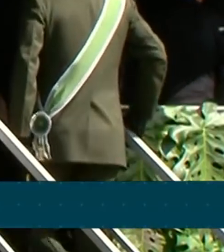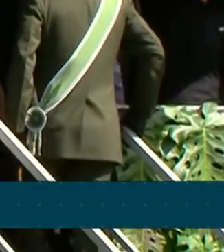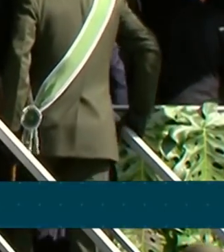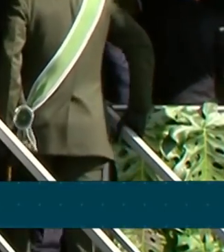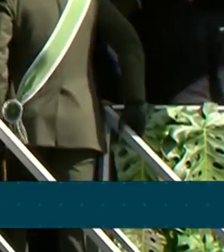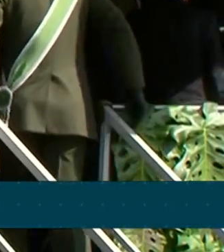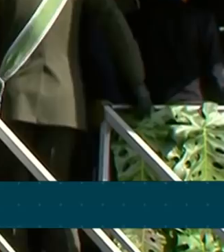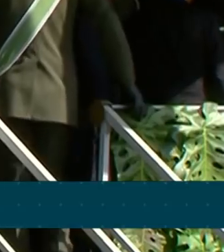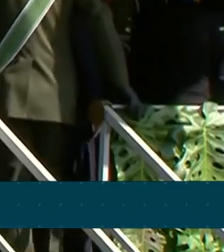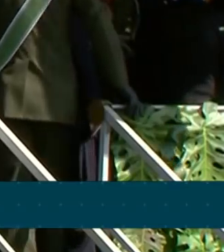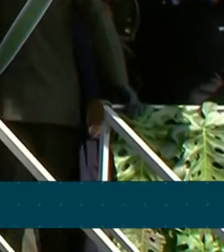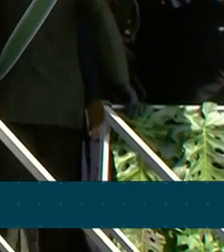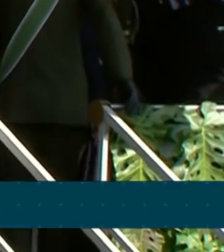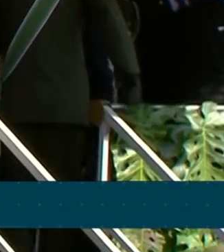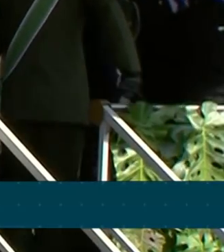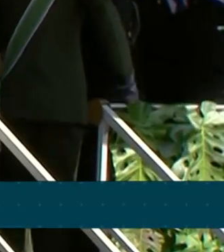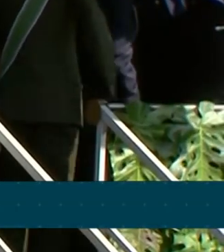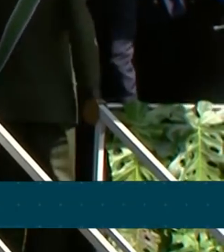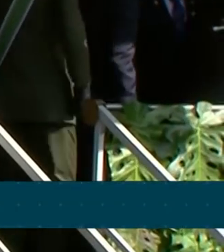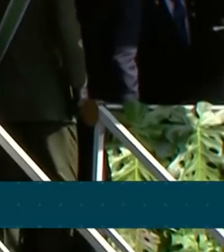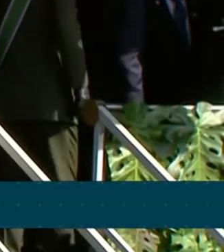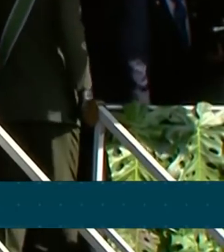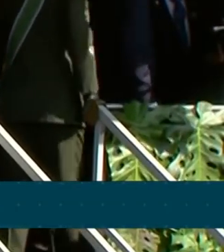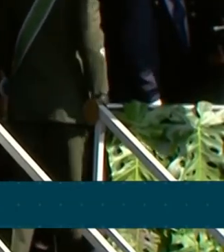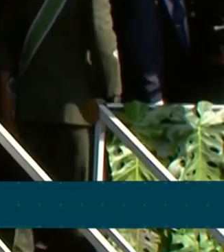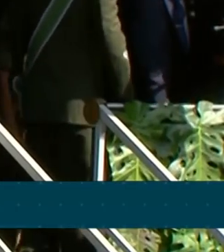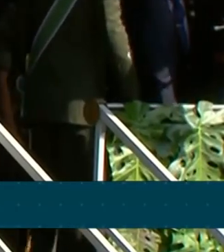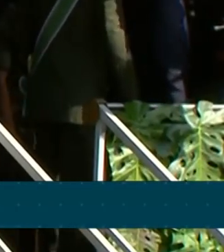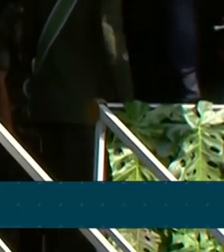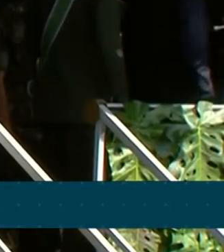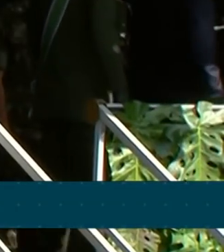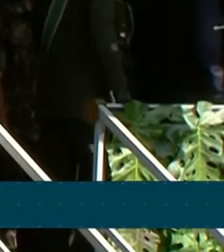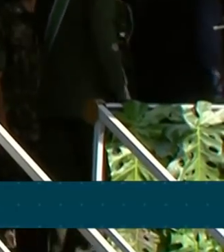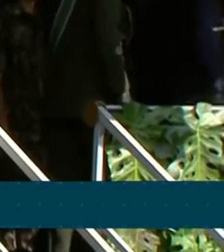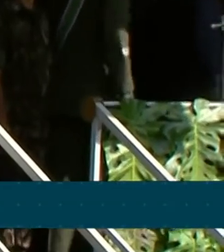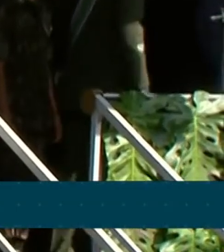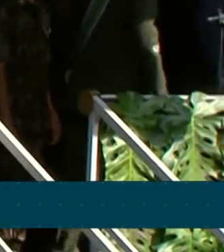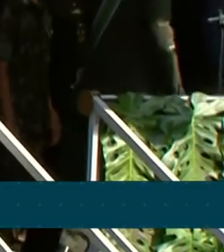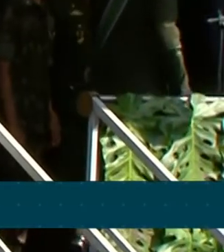O senhor presidente da República, Jair Bolsonaro, fará uso da palavra.